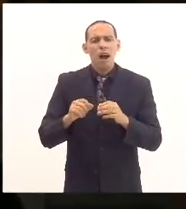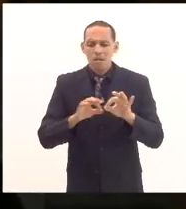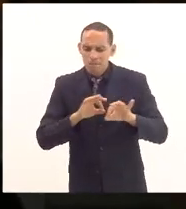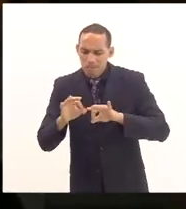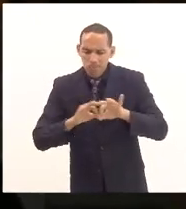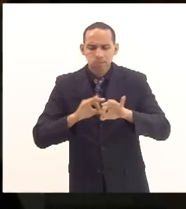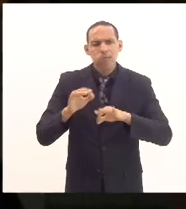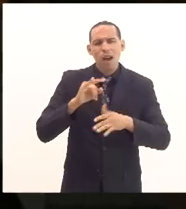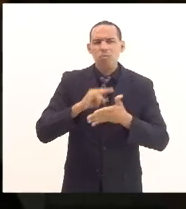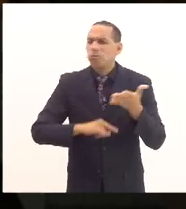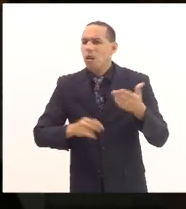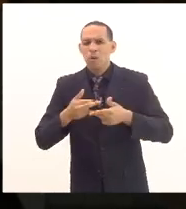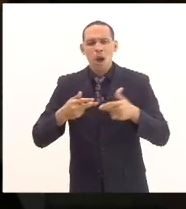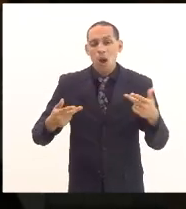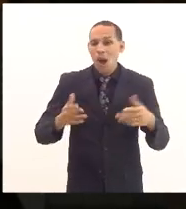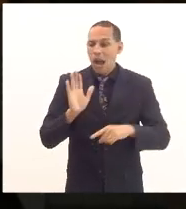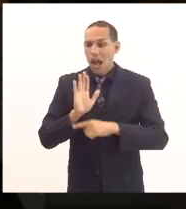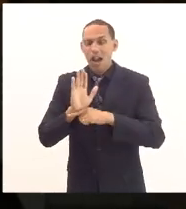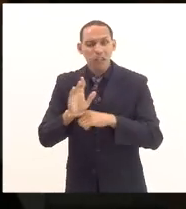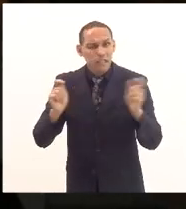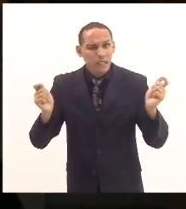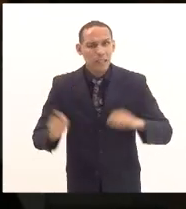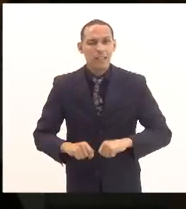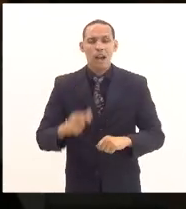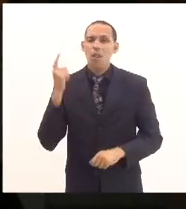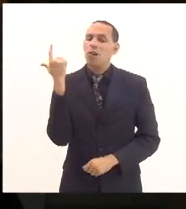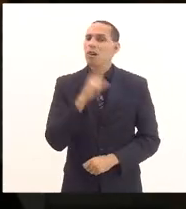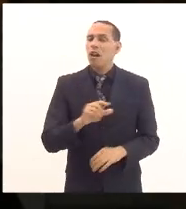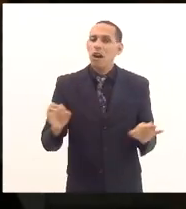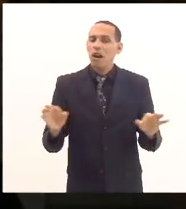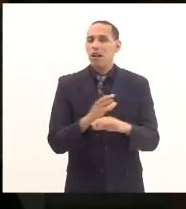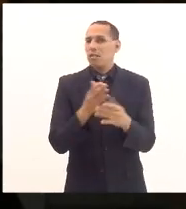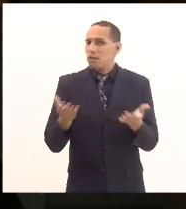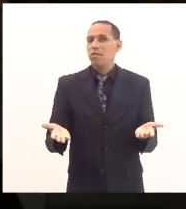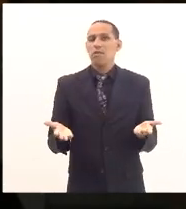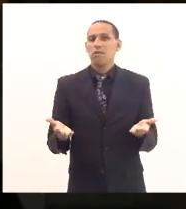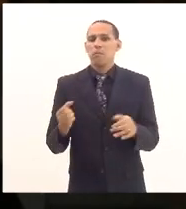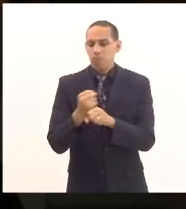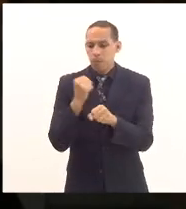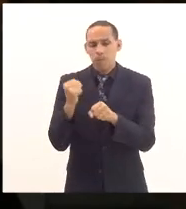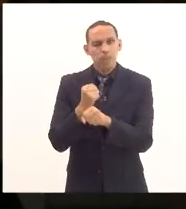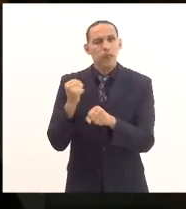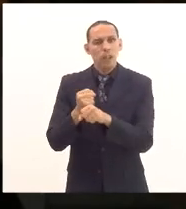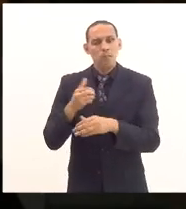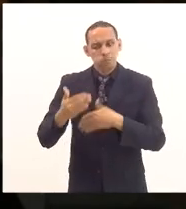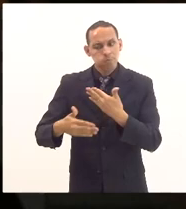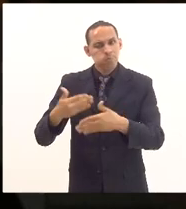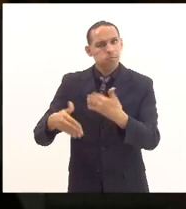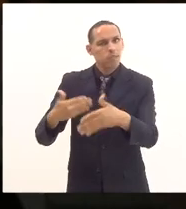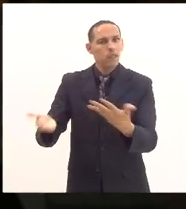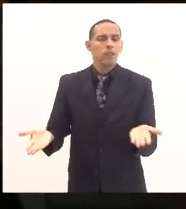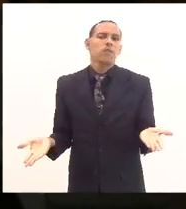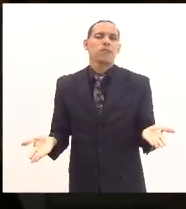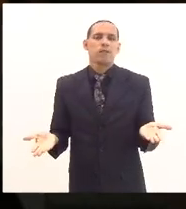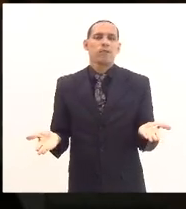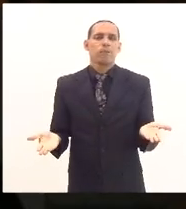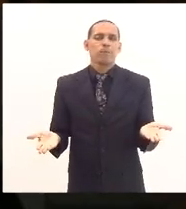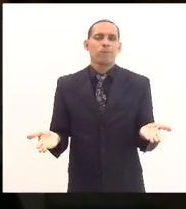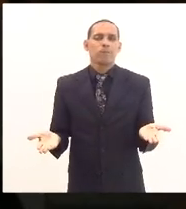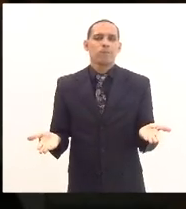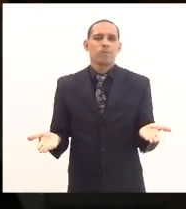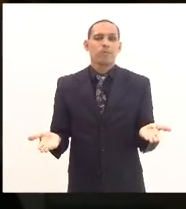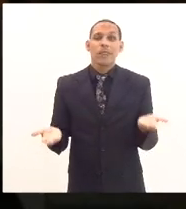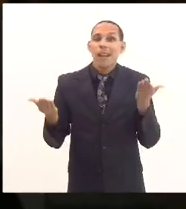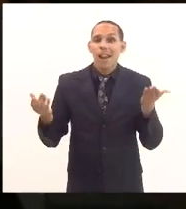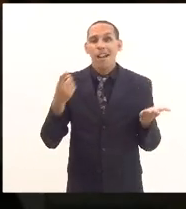medida que caiba para a obra acontecer. Aí vou ao